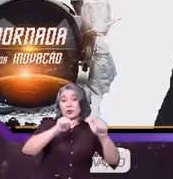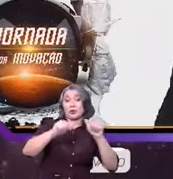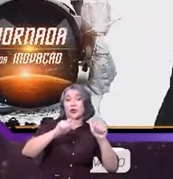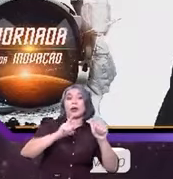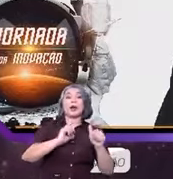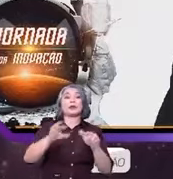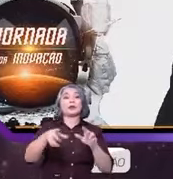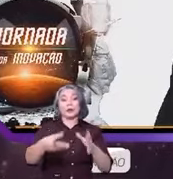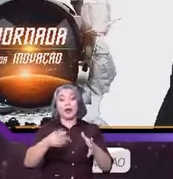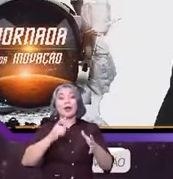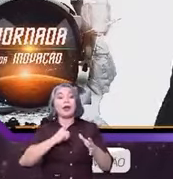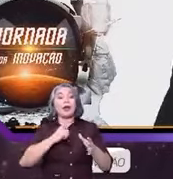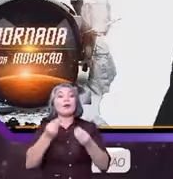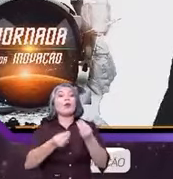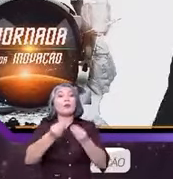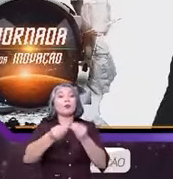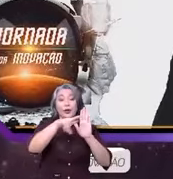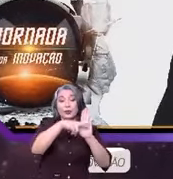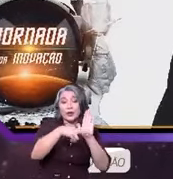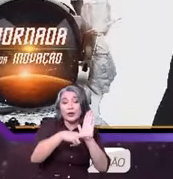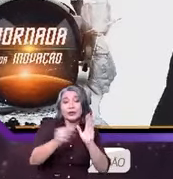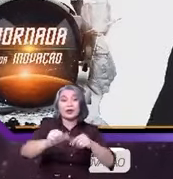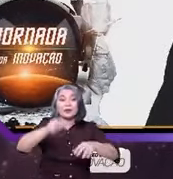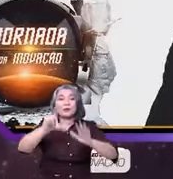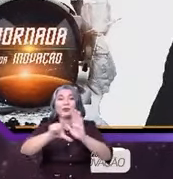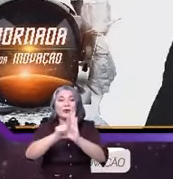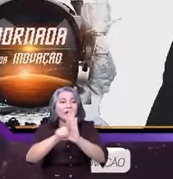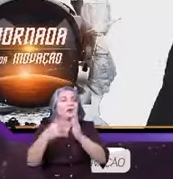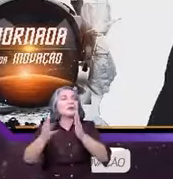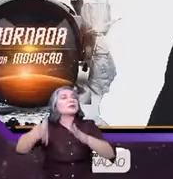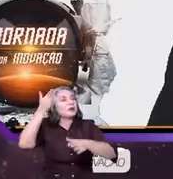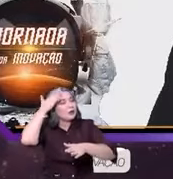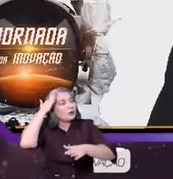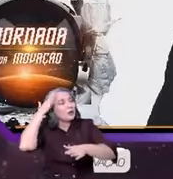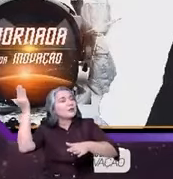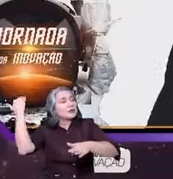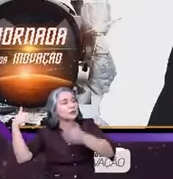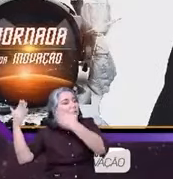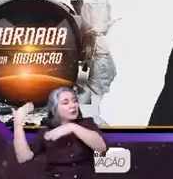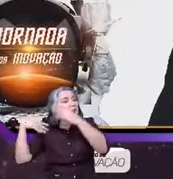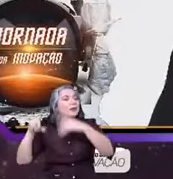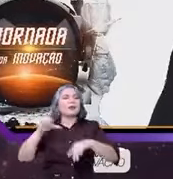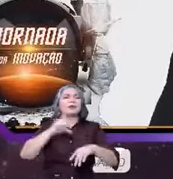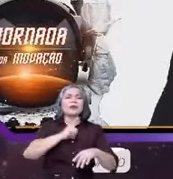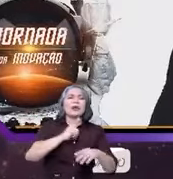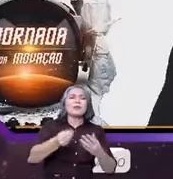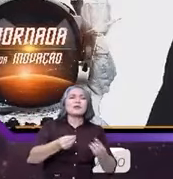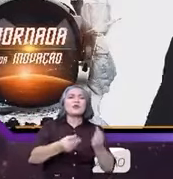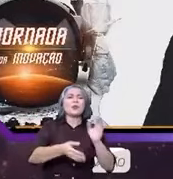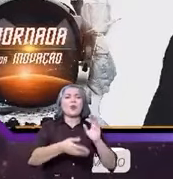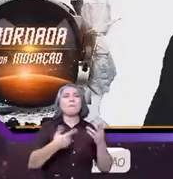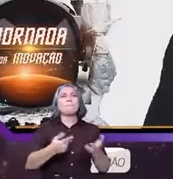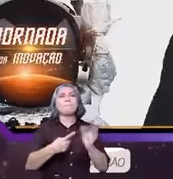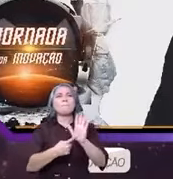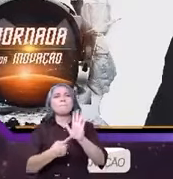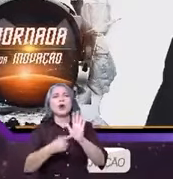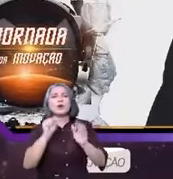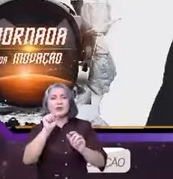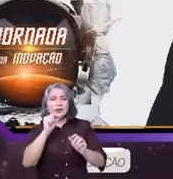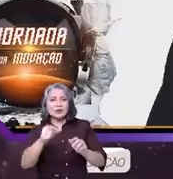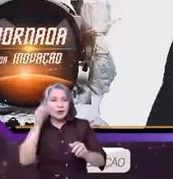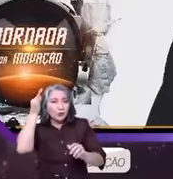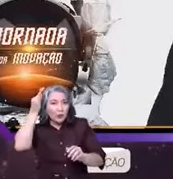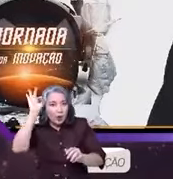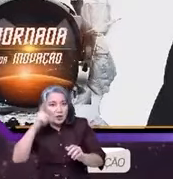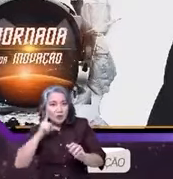lei e as leis são, né, bastante estáticas. E pelo manifesto ágil que o senhor apresentou, eu vejo o